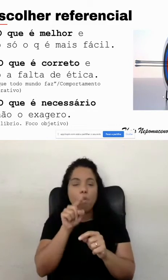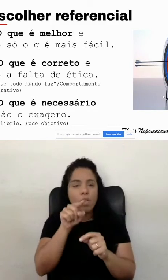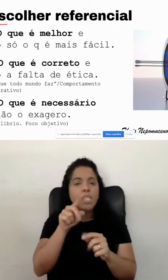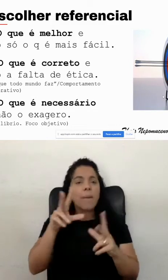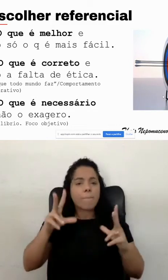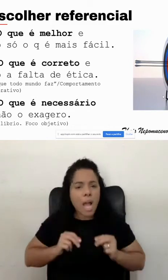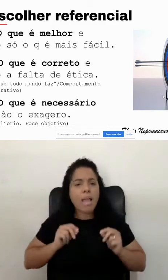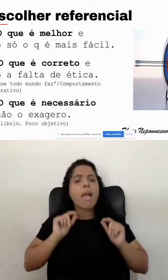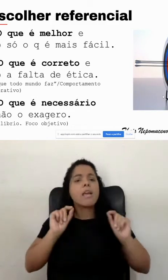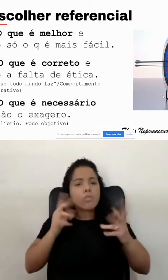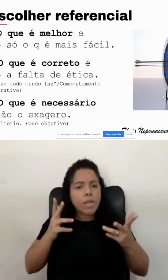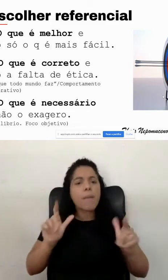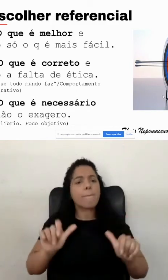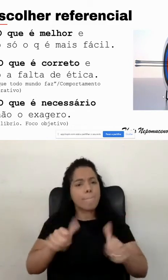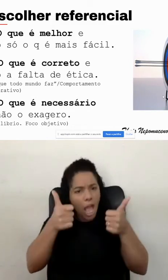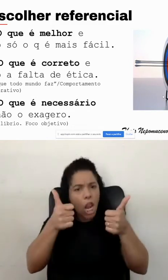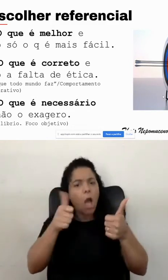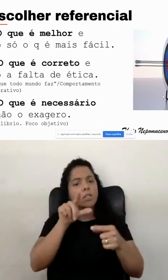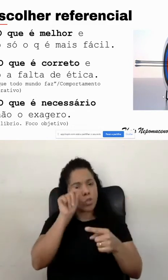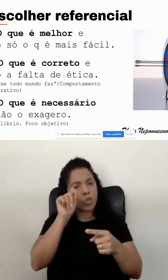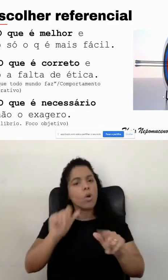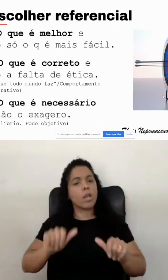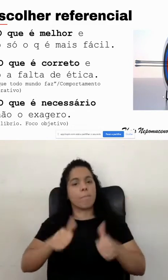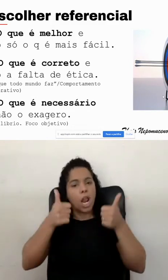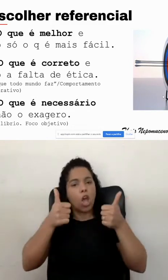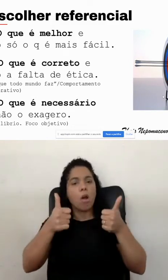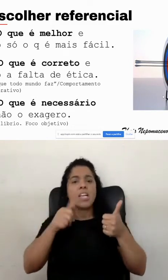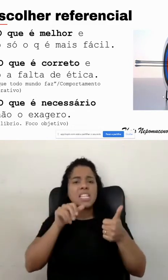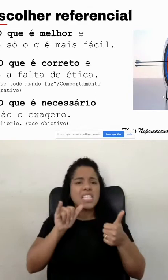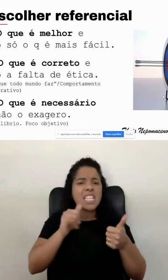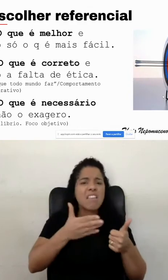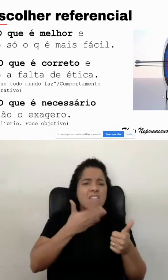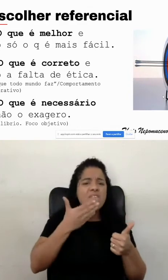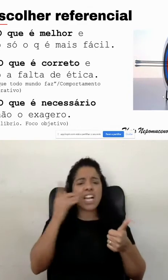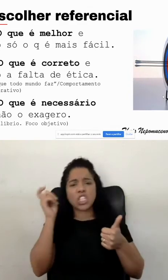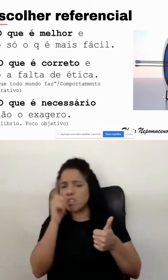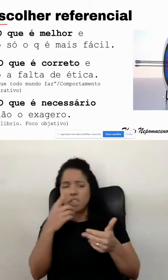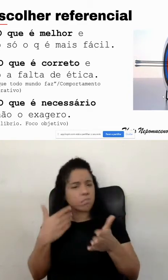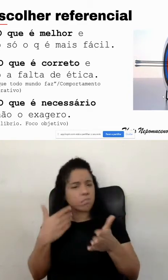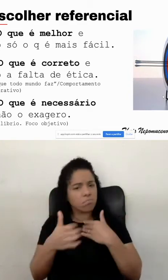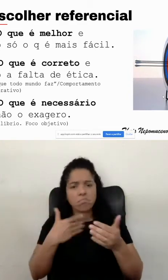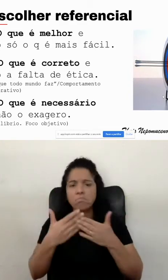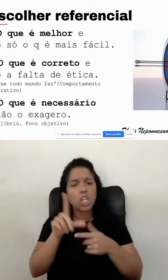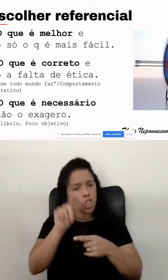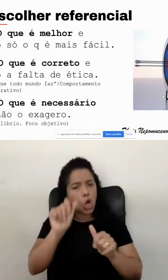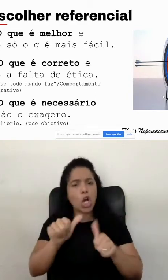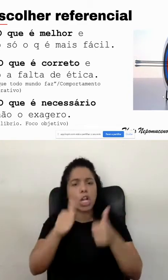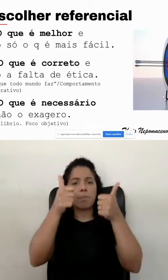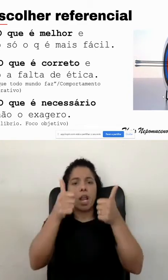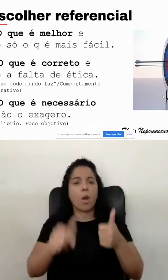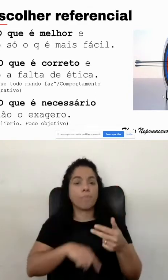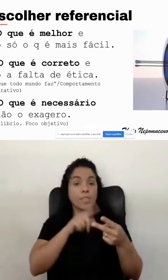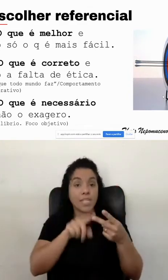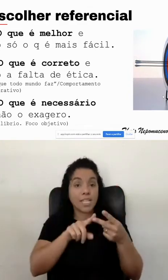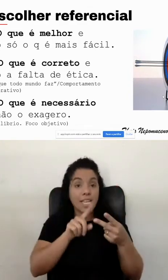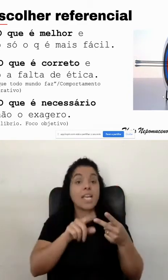aquele que é o melhor, independente se é fácil ou não. Segundo ponto, o que é correto e não é